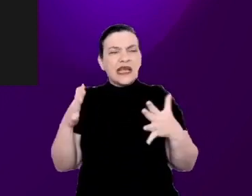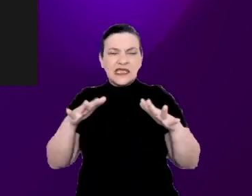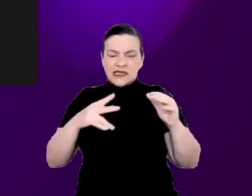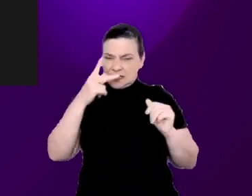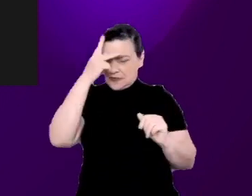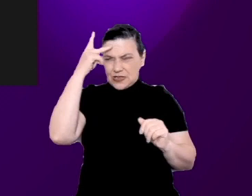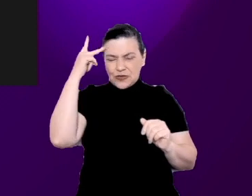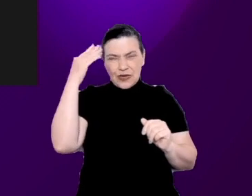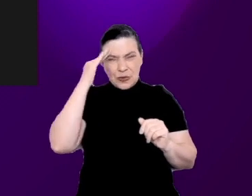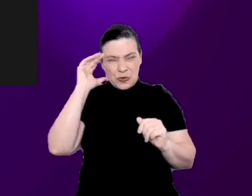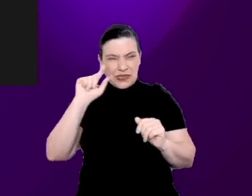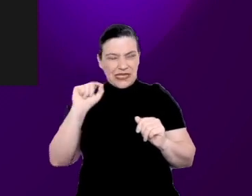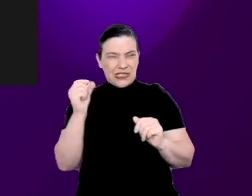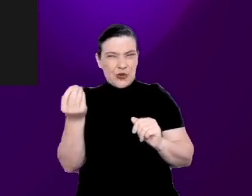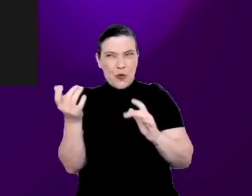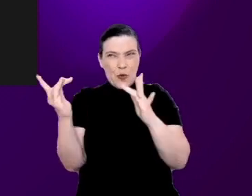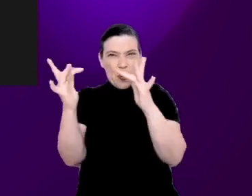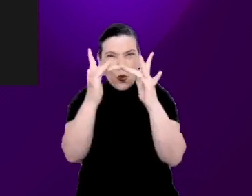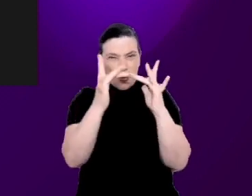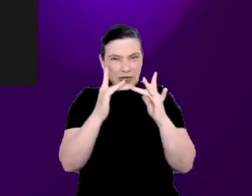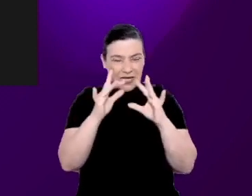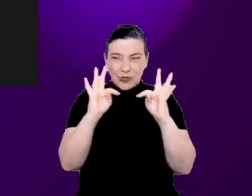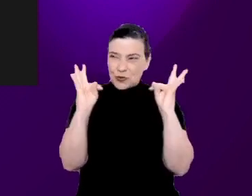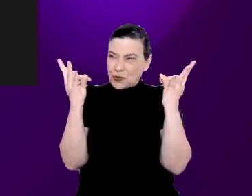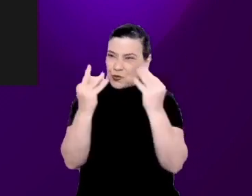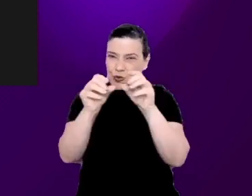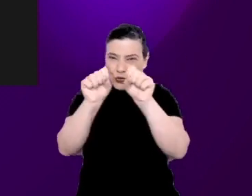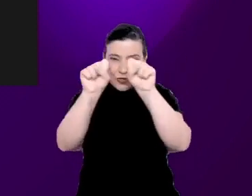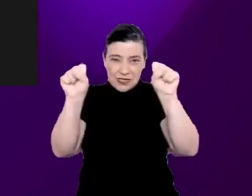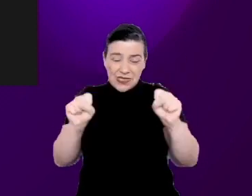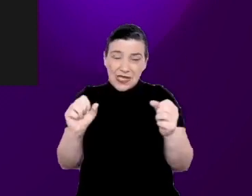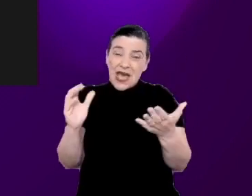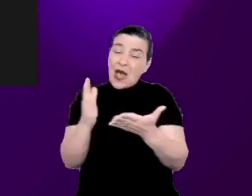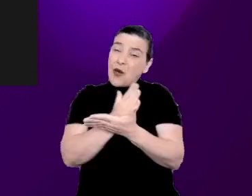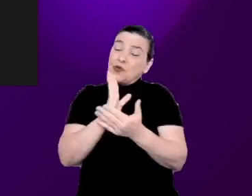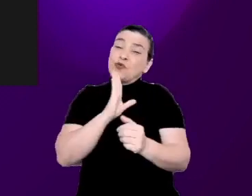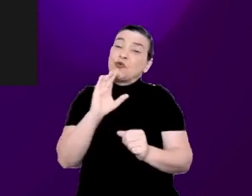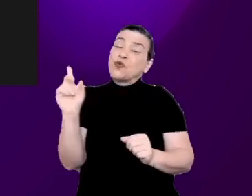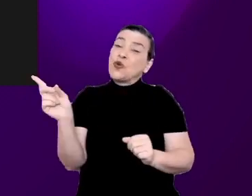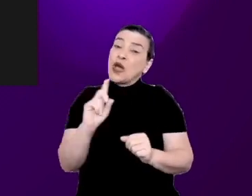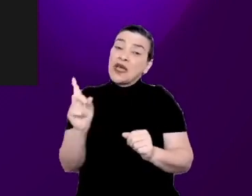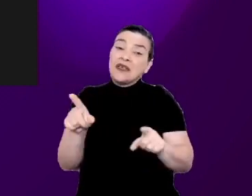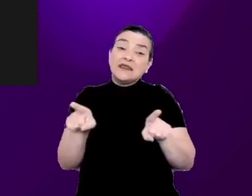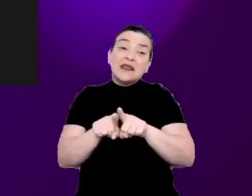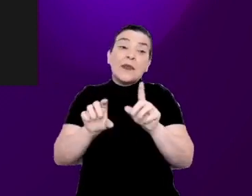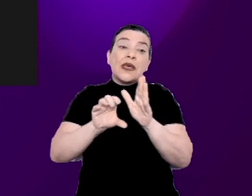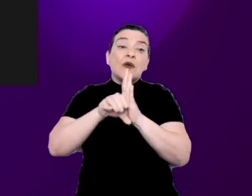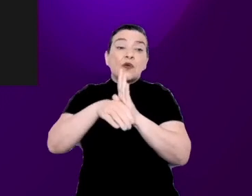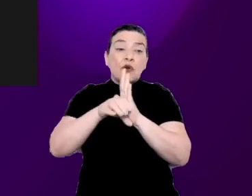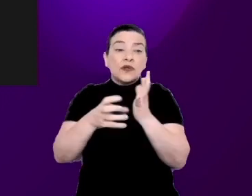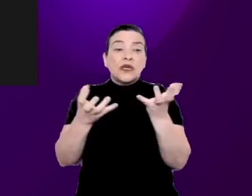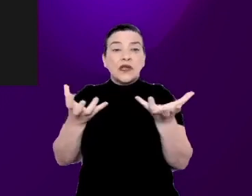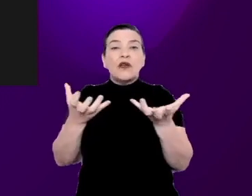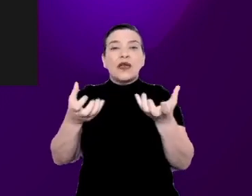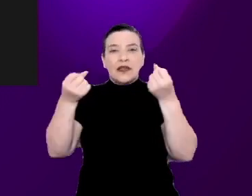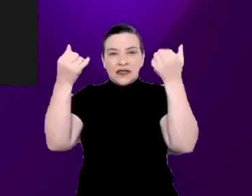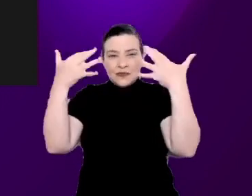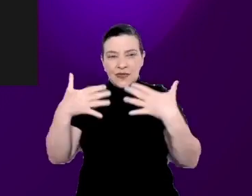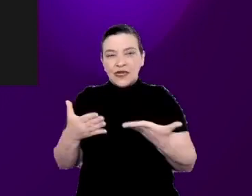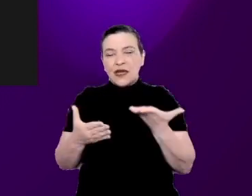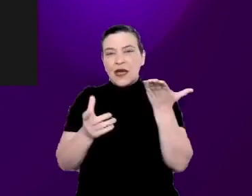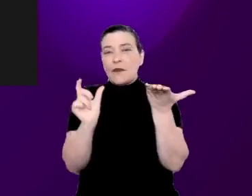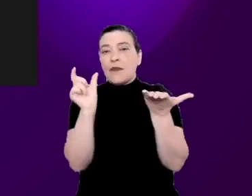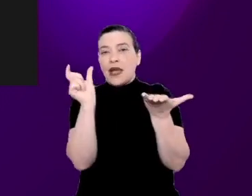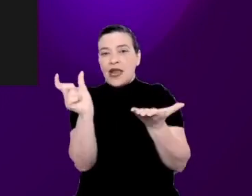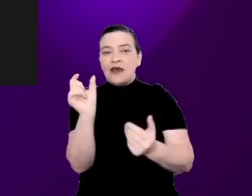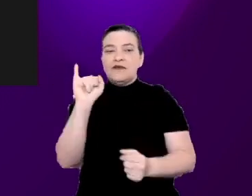né? Porque é uma palavra grande, desconhecida para quem faz assistência em saúde. Então, é um conceito que eu queria discutir. O que é interoperabilidade?